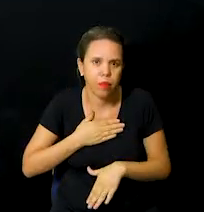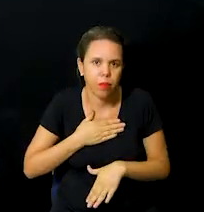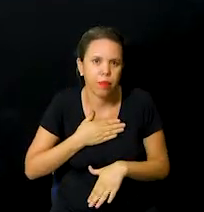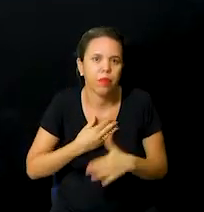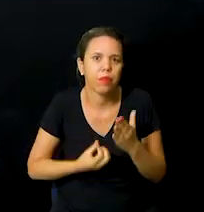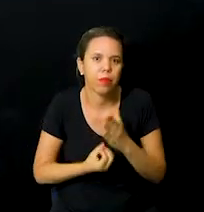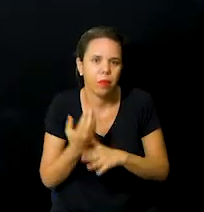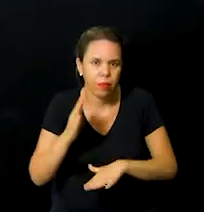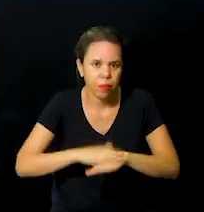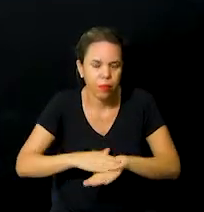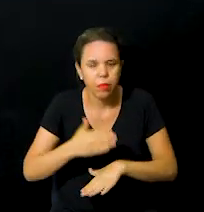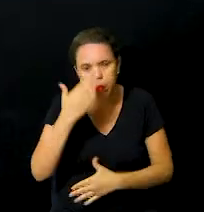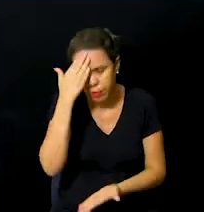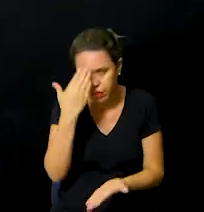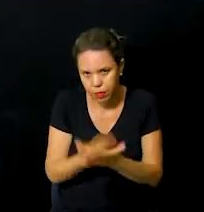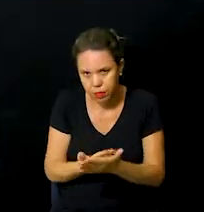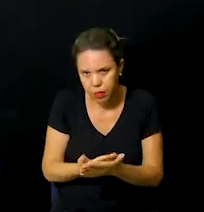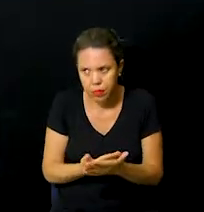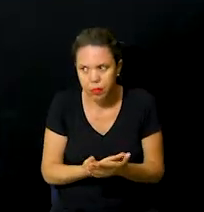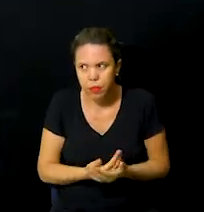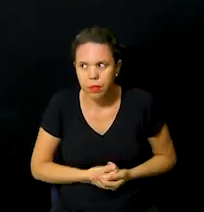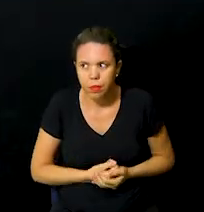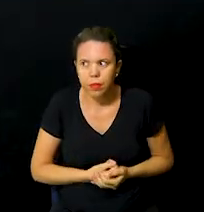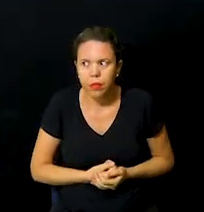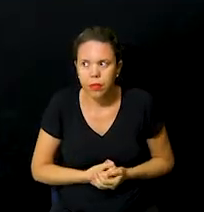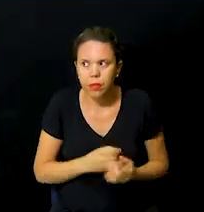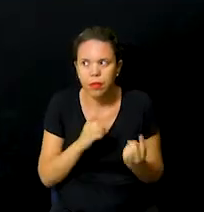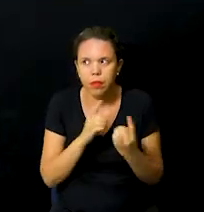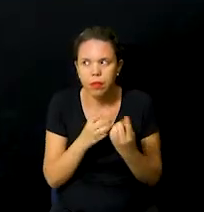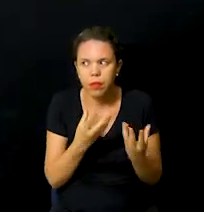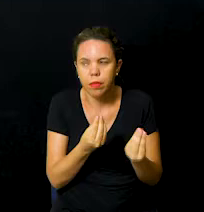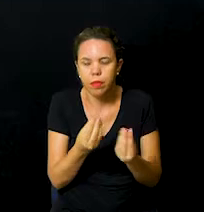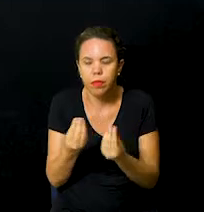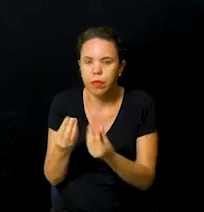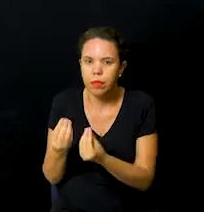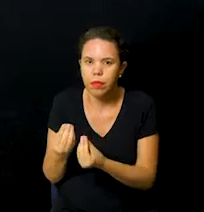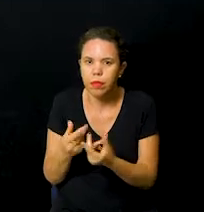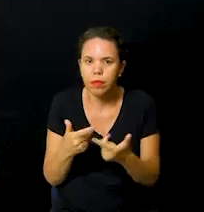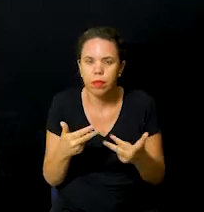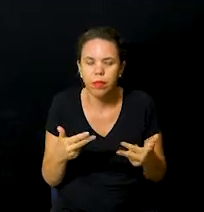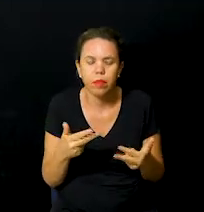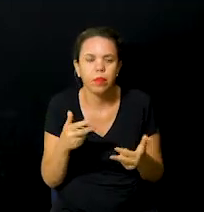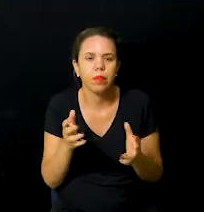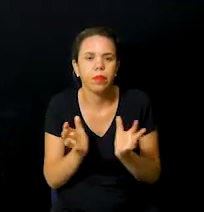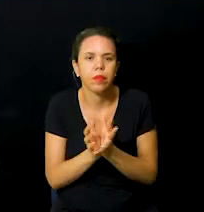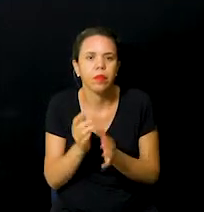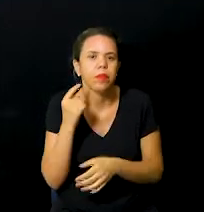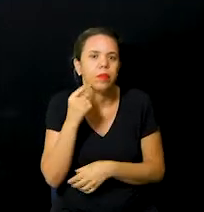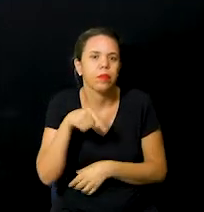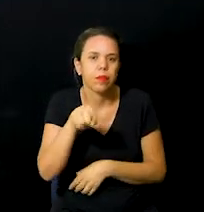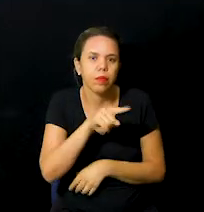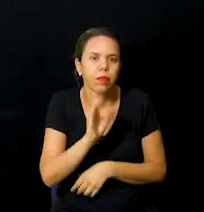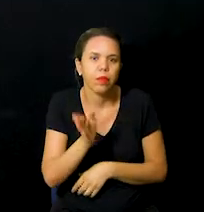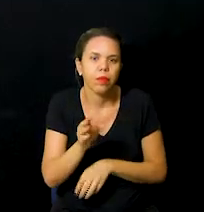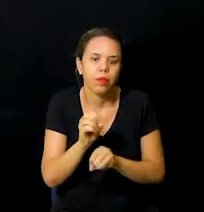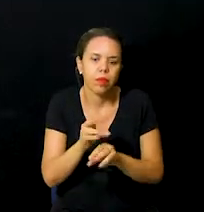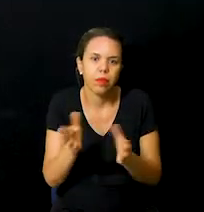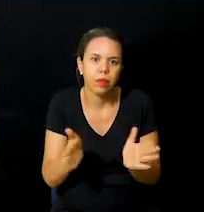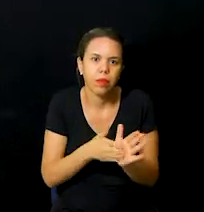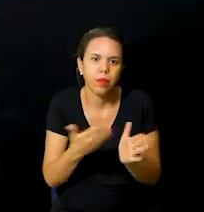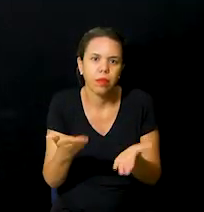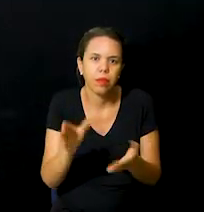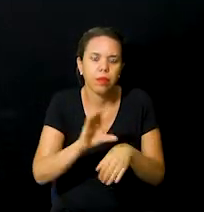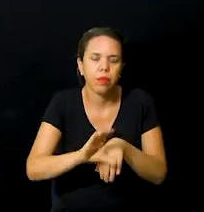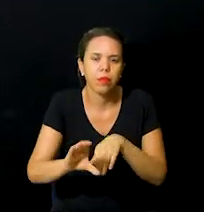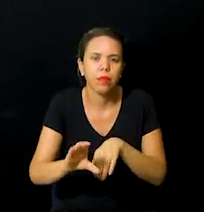mim, que eu também acredito que vai atender bastante essa questão da comunidade surda, porque eu já vou oferecer